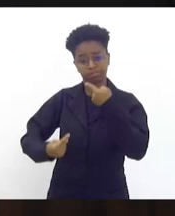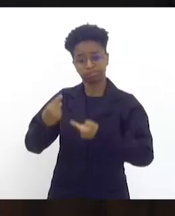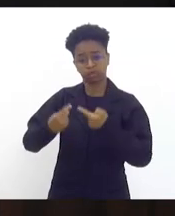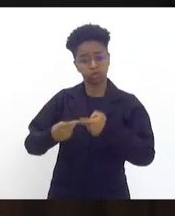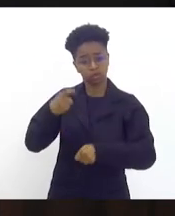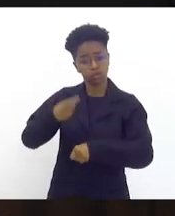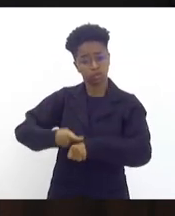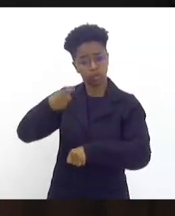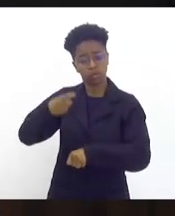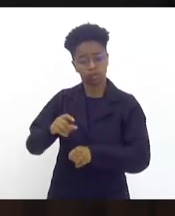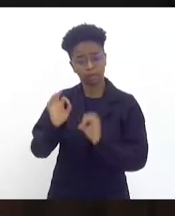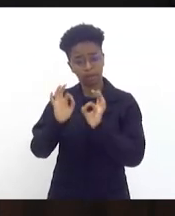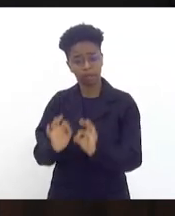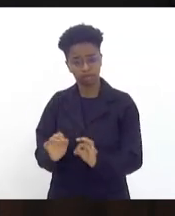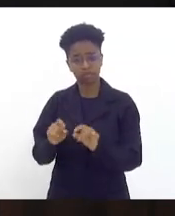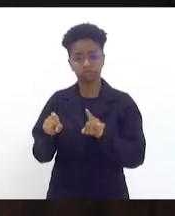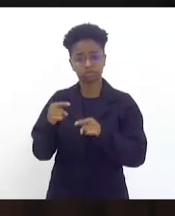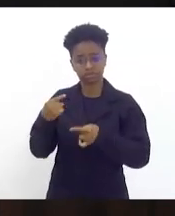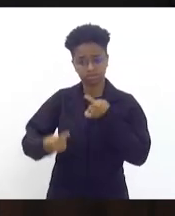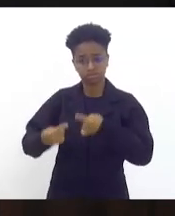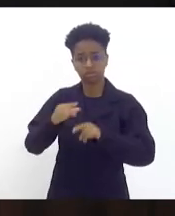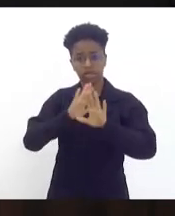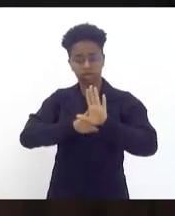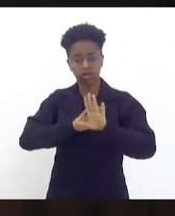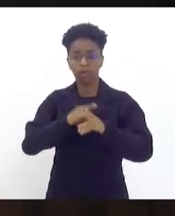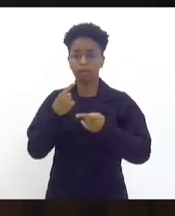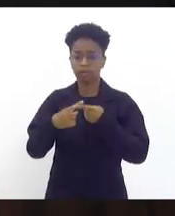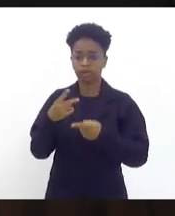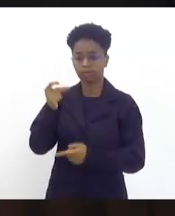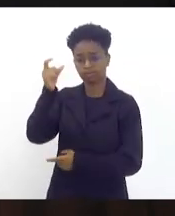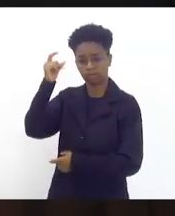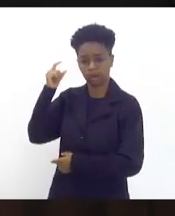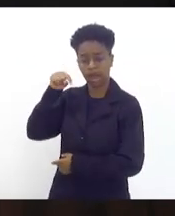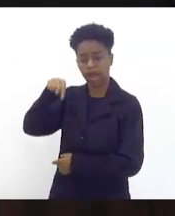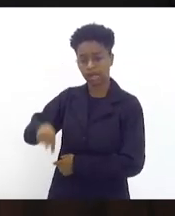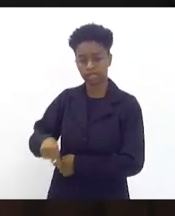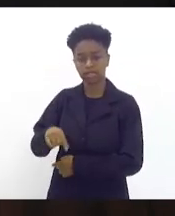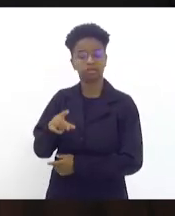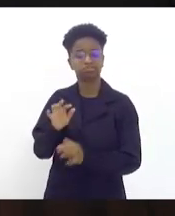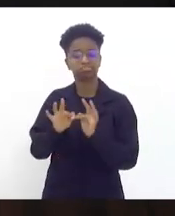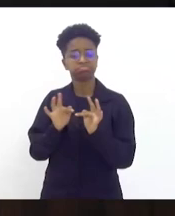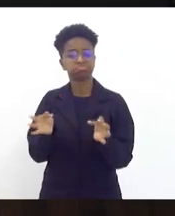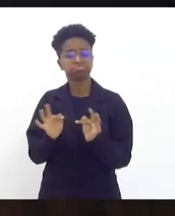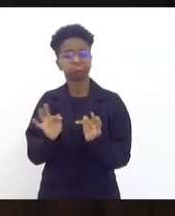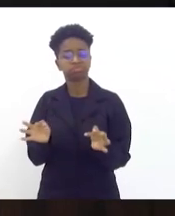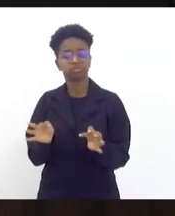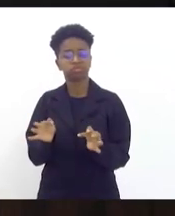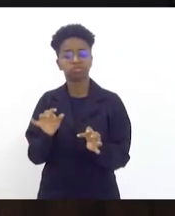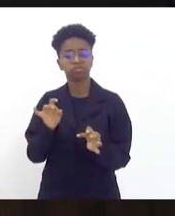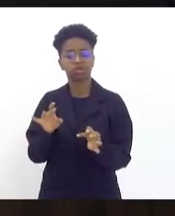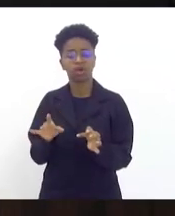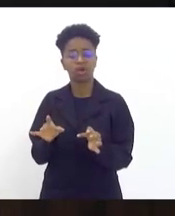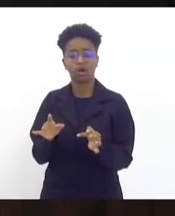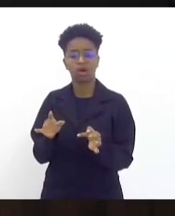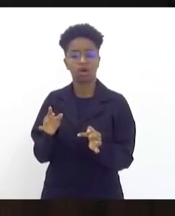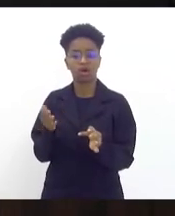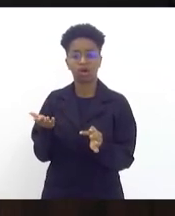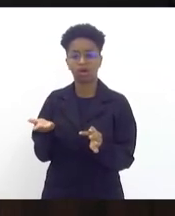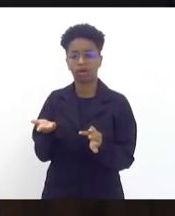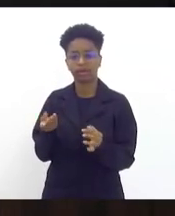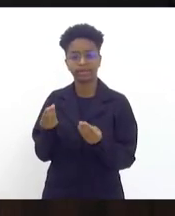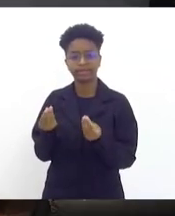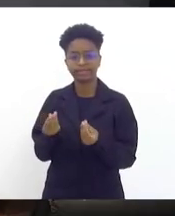duros duríssimos embates ideológicos porque é muito tempo essa casa viveu simplesmente de Mero